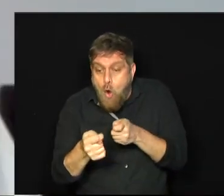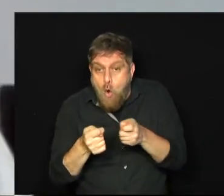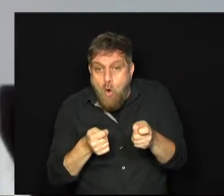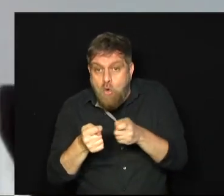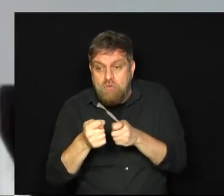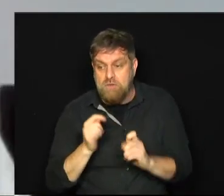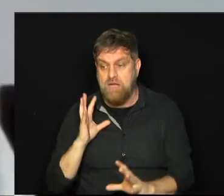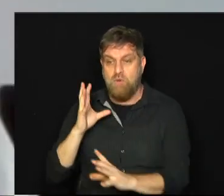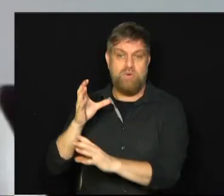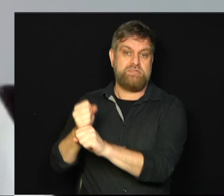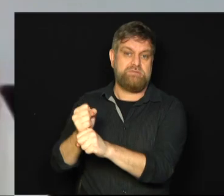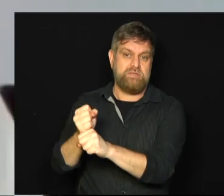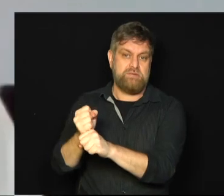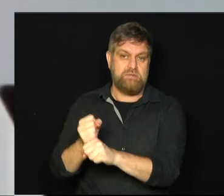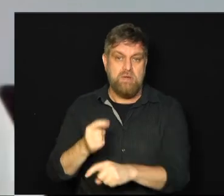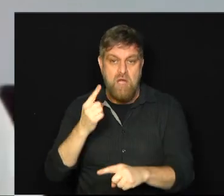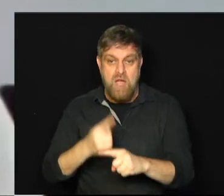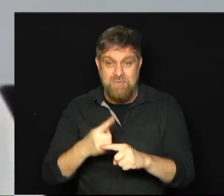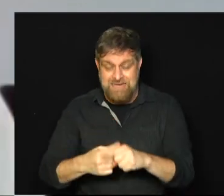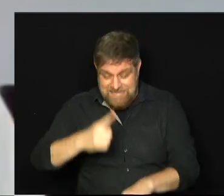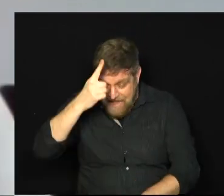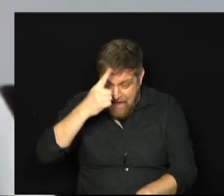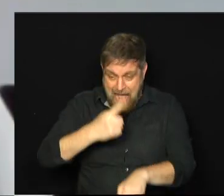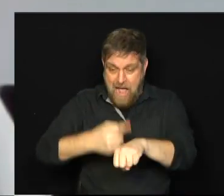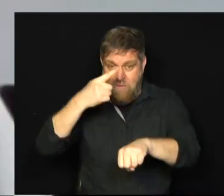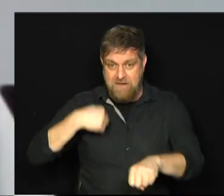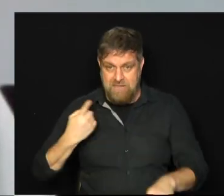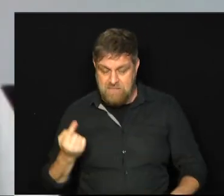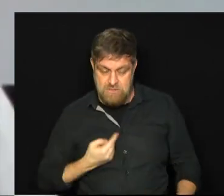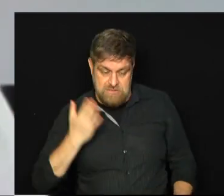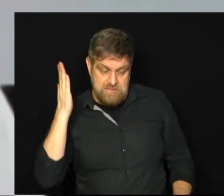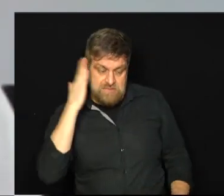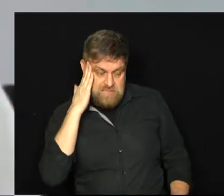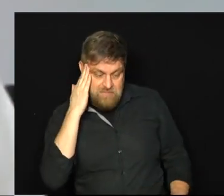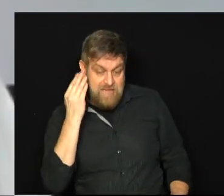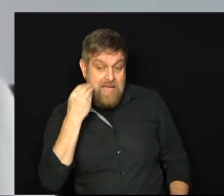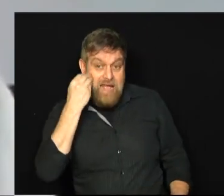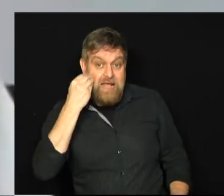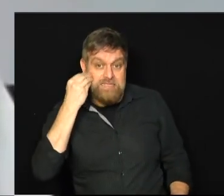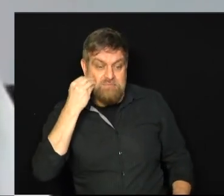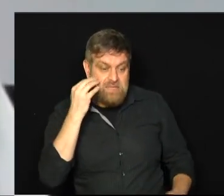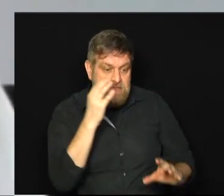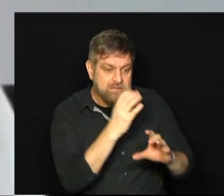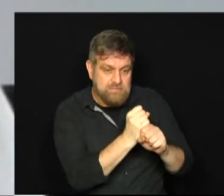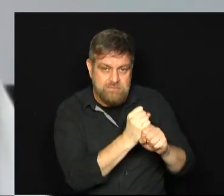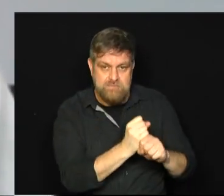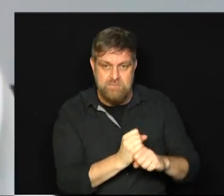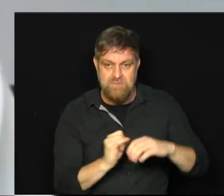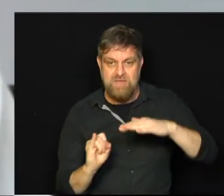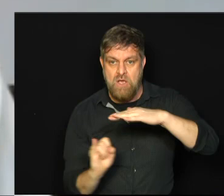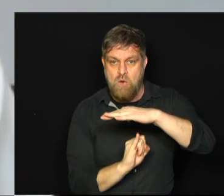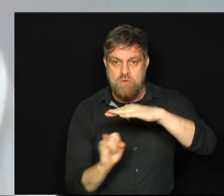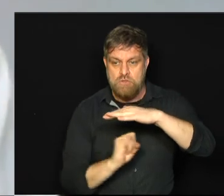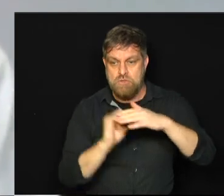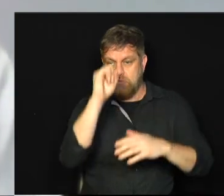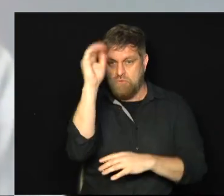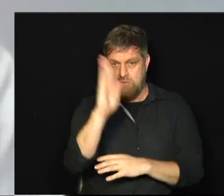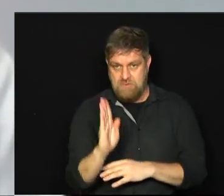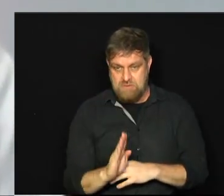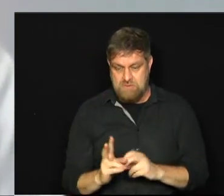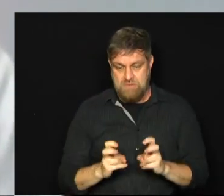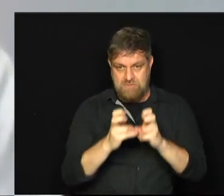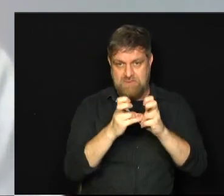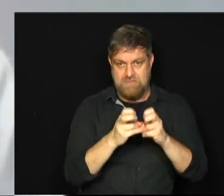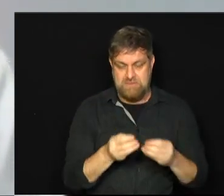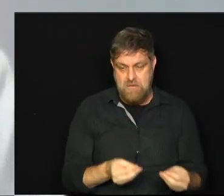os resultados. Porque a hora que eu vou monitorar o resultado e o Instituto Nacional do Câncer manda